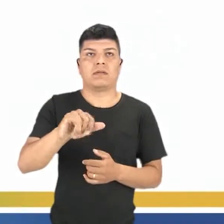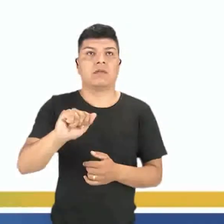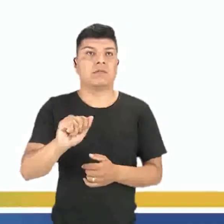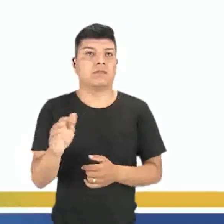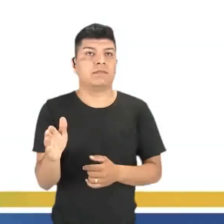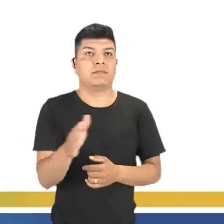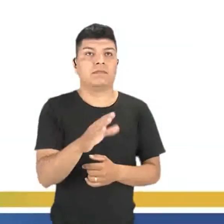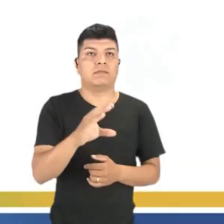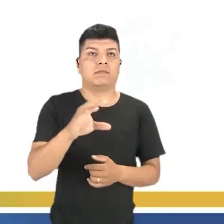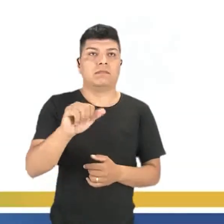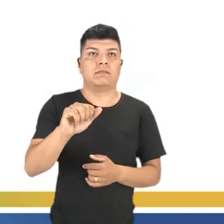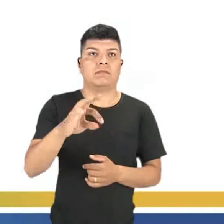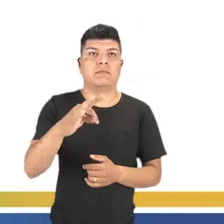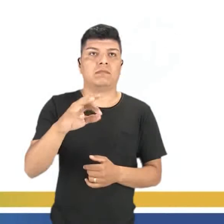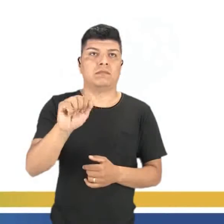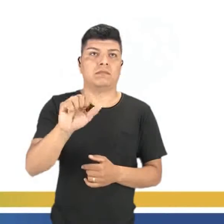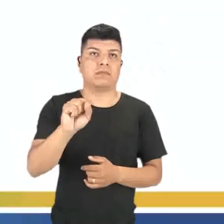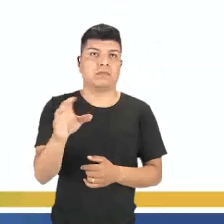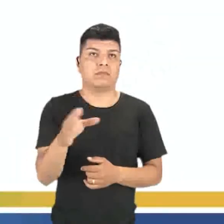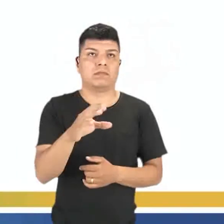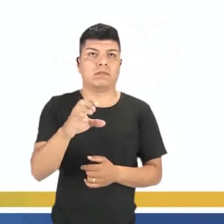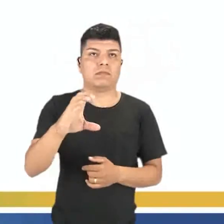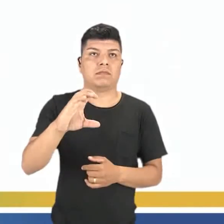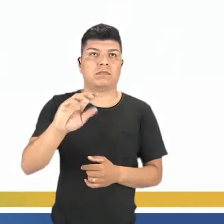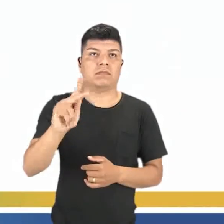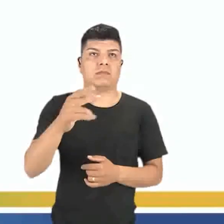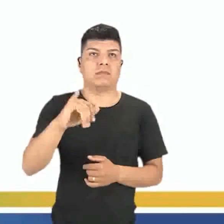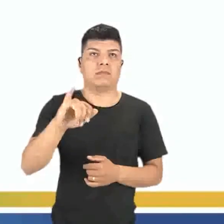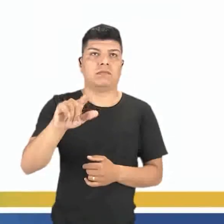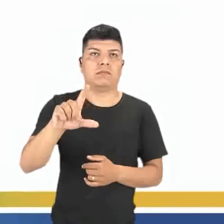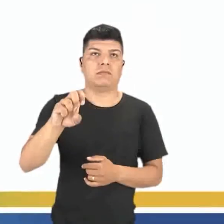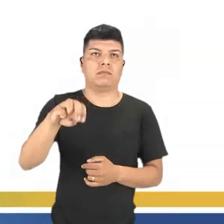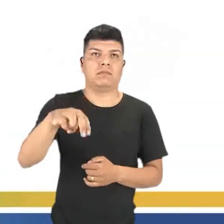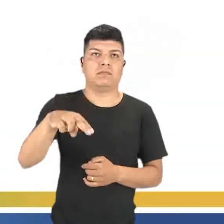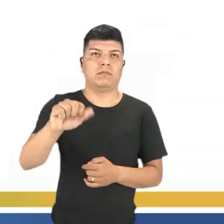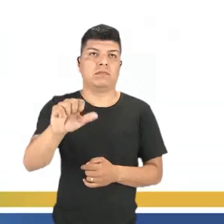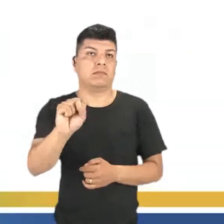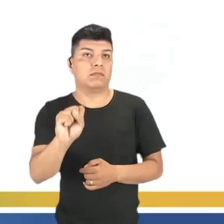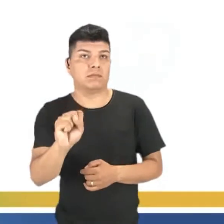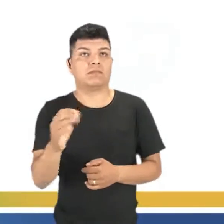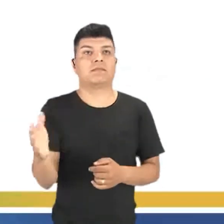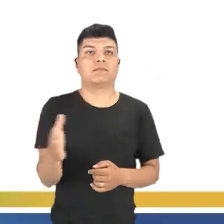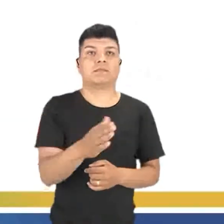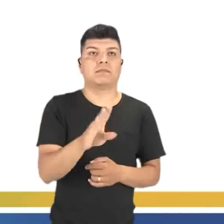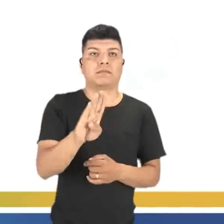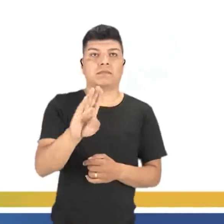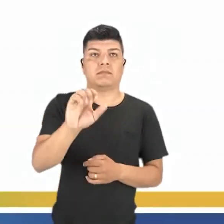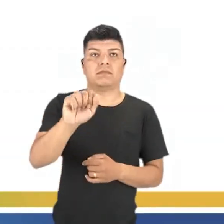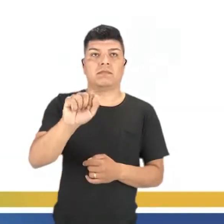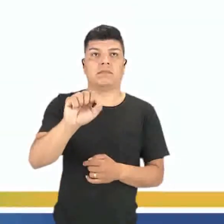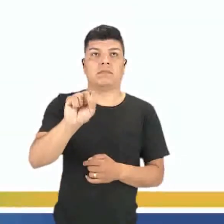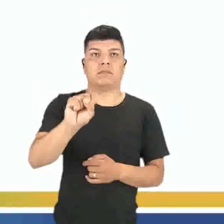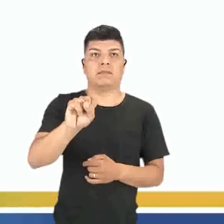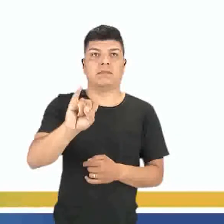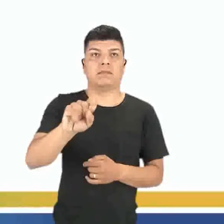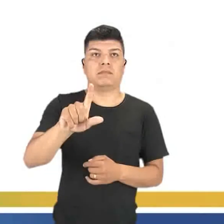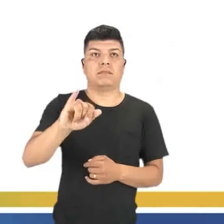e Cartas Chilenas, como eu disse há pouco. Basílio da Gama já teve uma